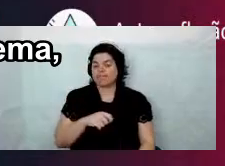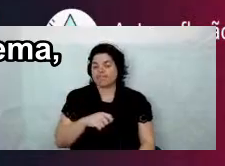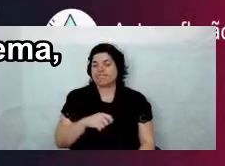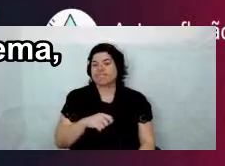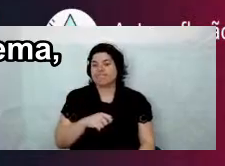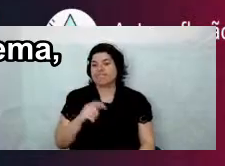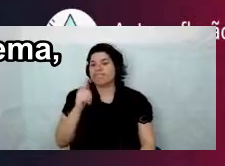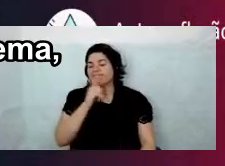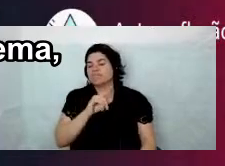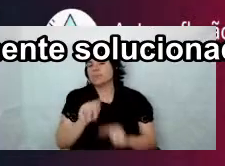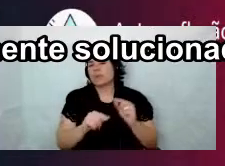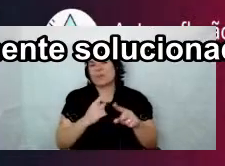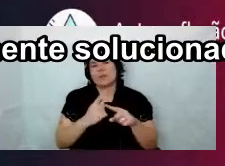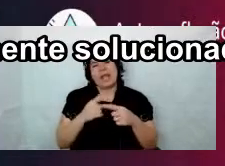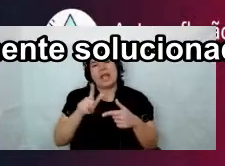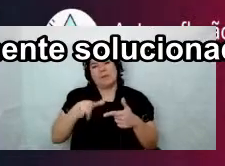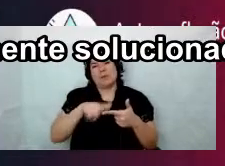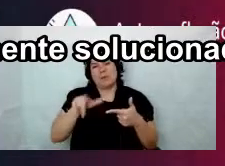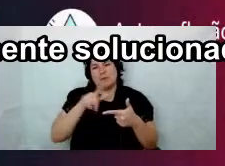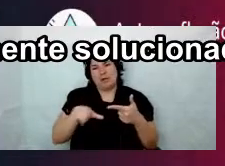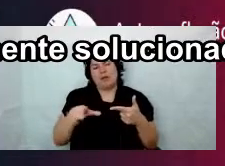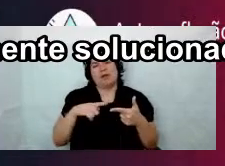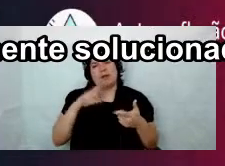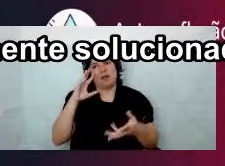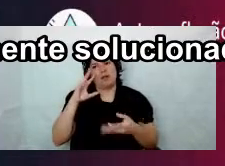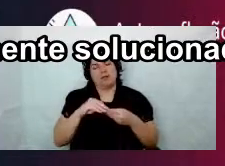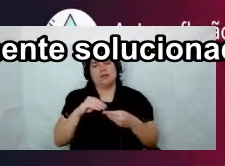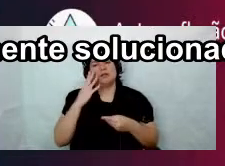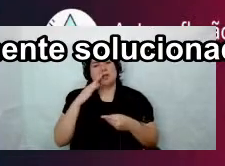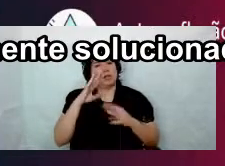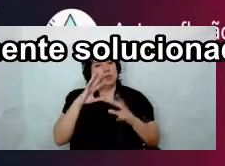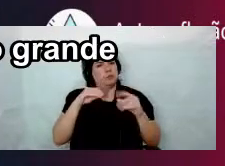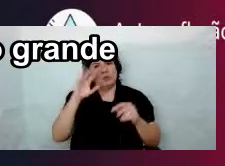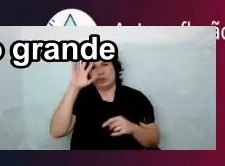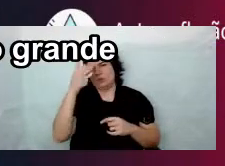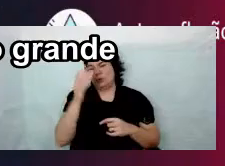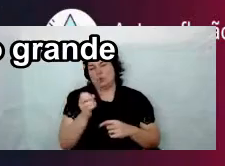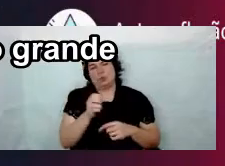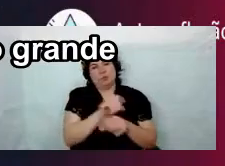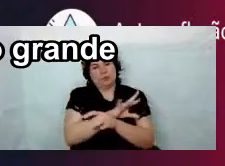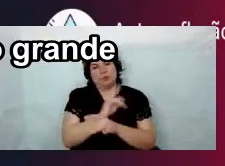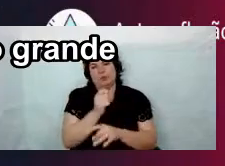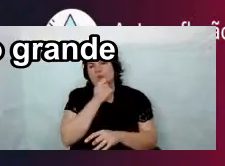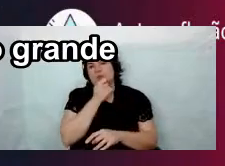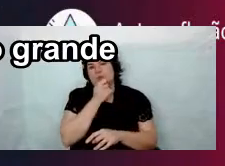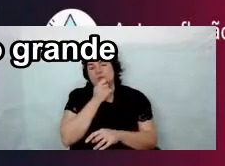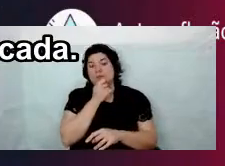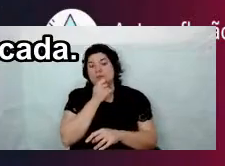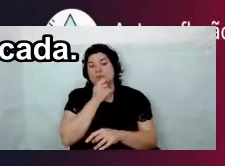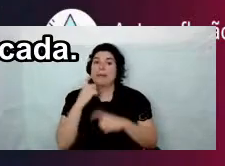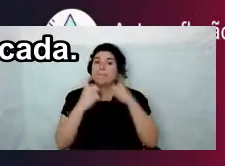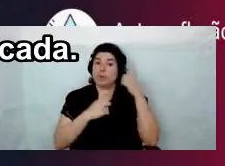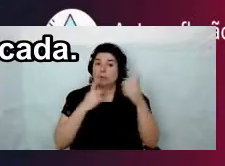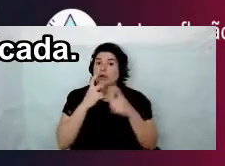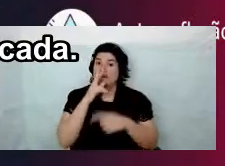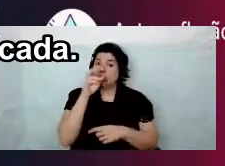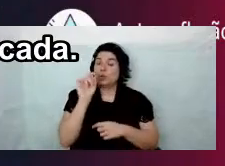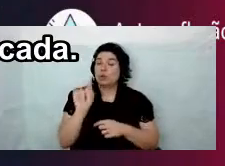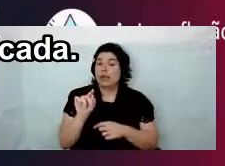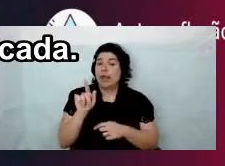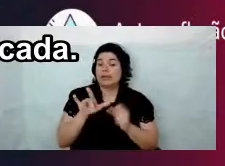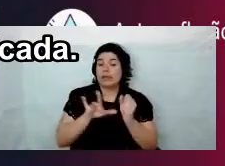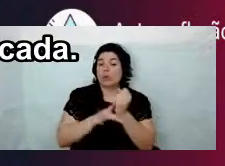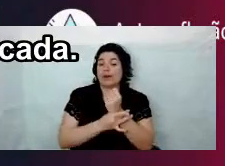esse ainda é um problema, a gente entende que isso não está totalmente solucionado. Existe uma preocupação muito grande sobre segurança